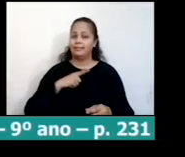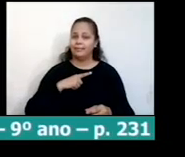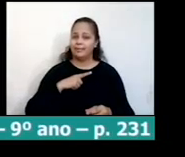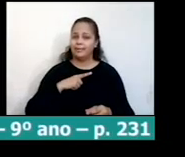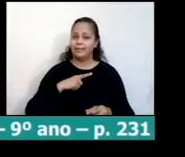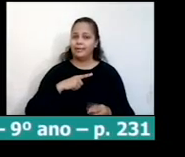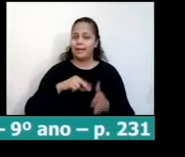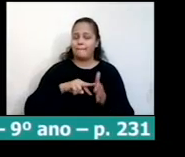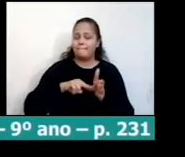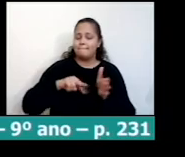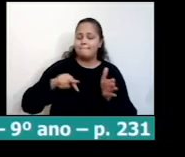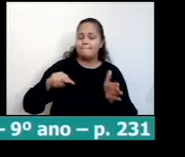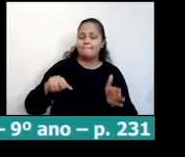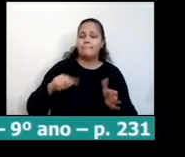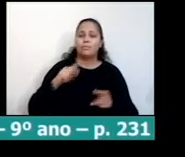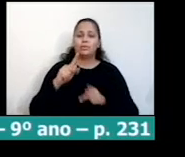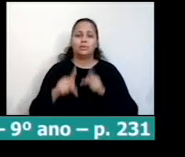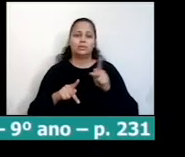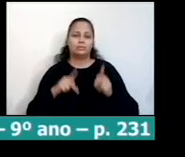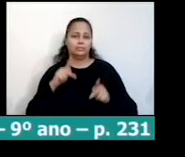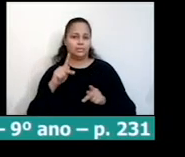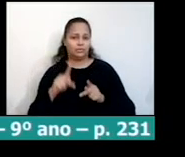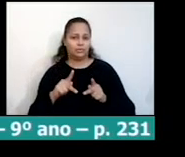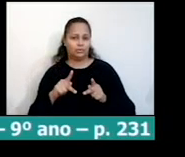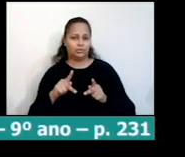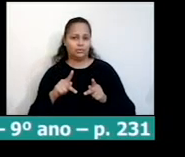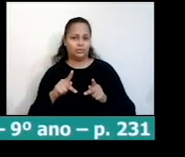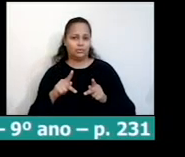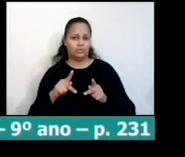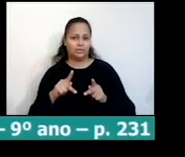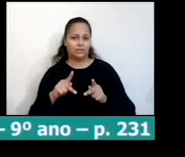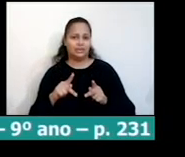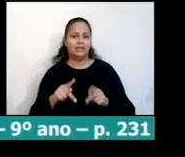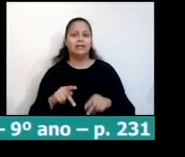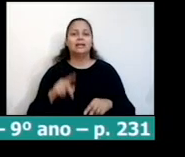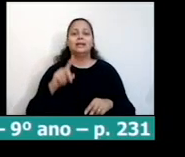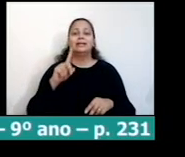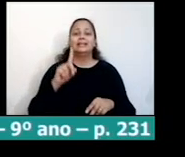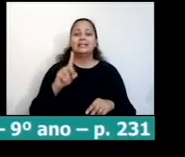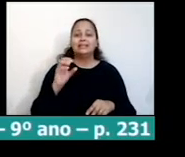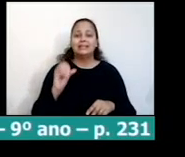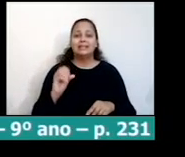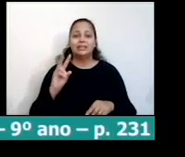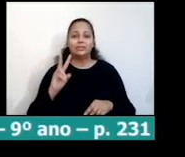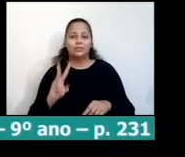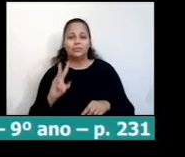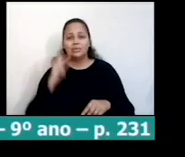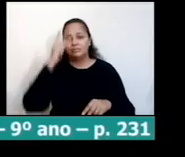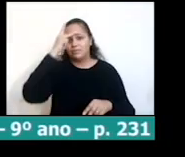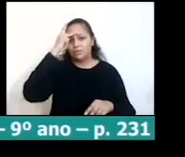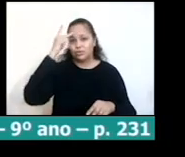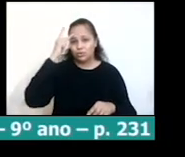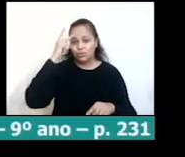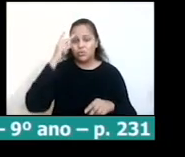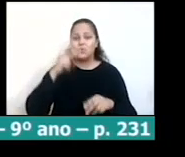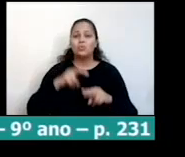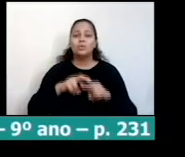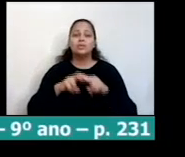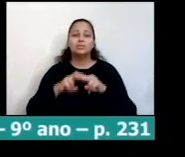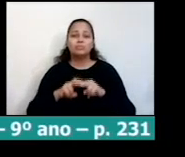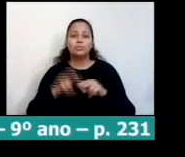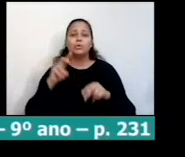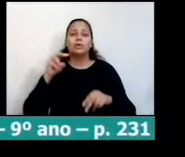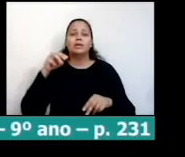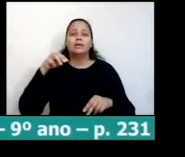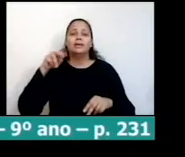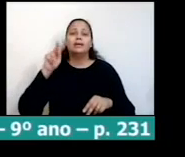povoado, certo? Ou seja, tem uma densidade demográfica alta, uma média de 102 habitantes por quilômetro quadrado. No entanto, essa distribuição ela